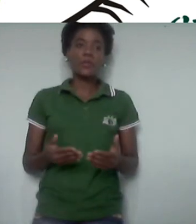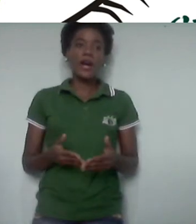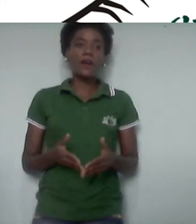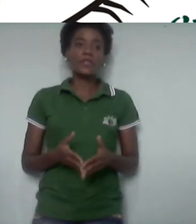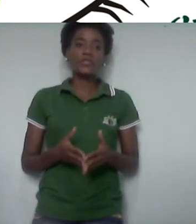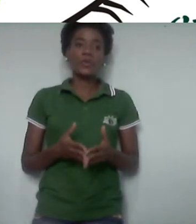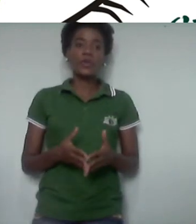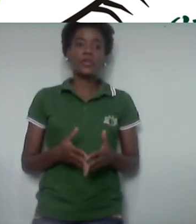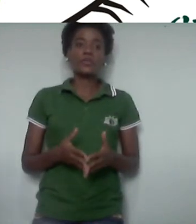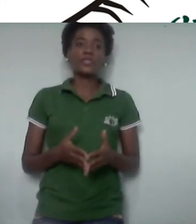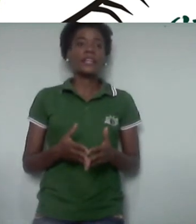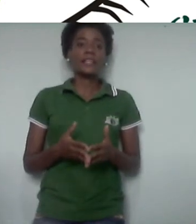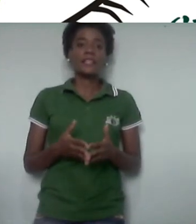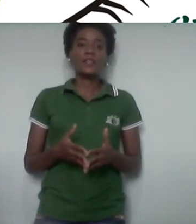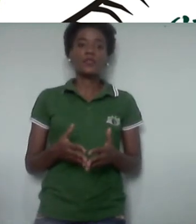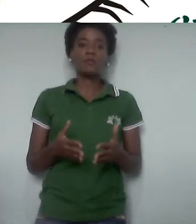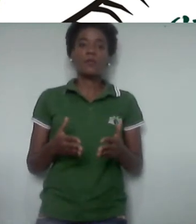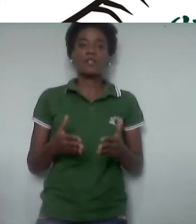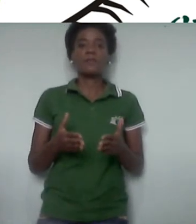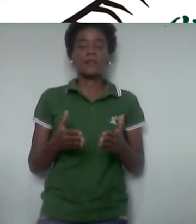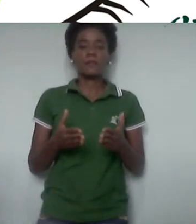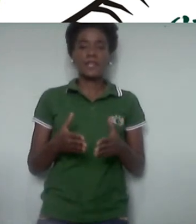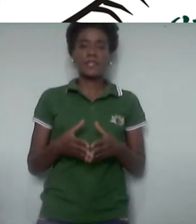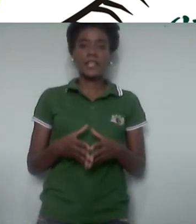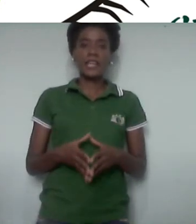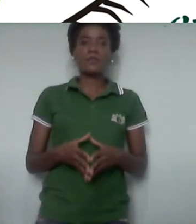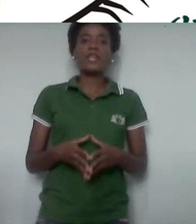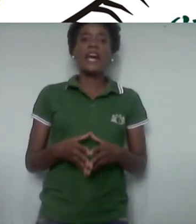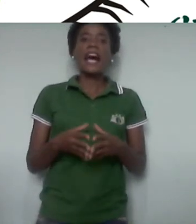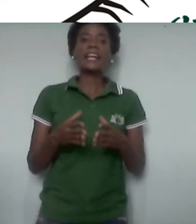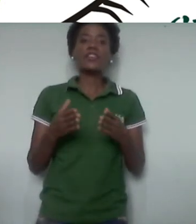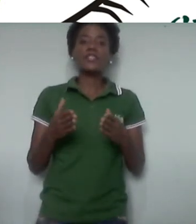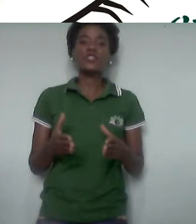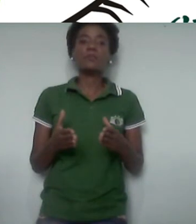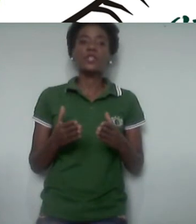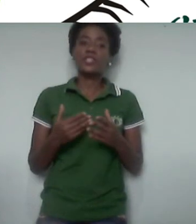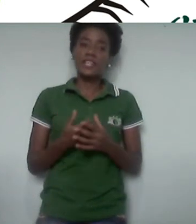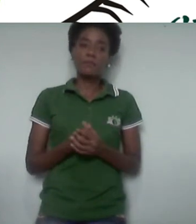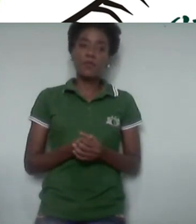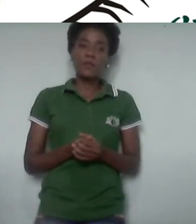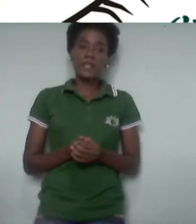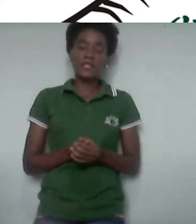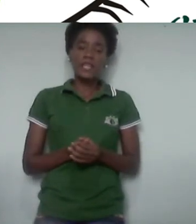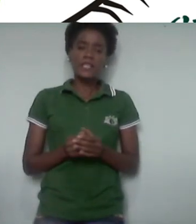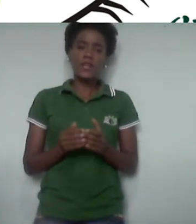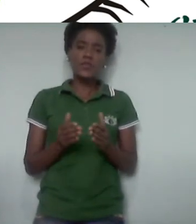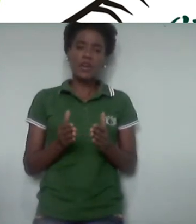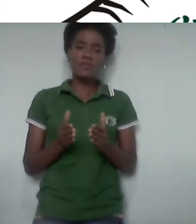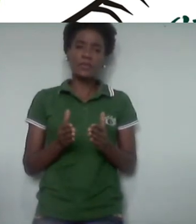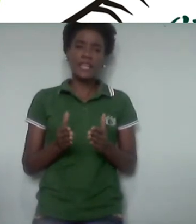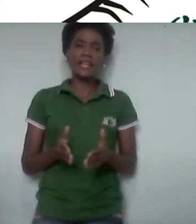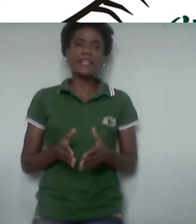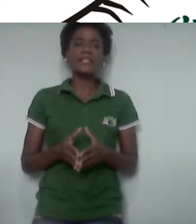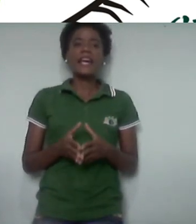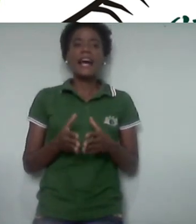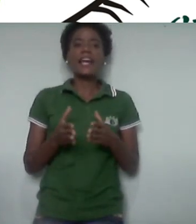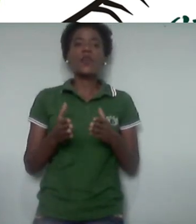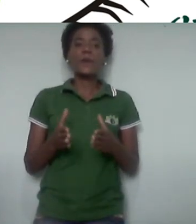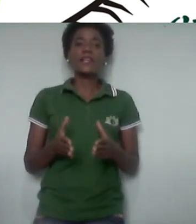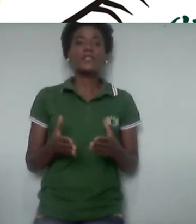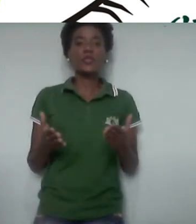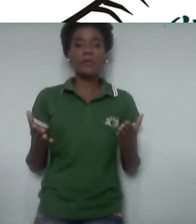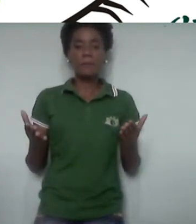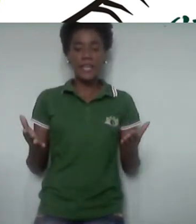cenário atual histórico de degradação dos biomas brasileiros, a adoção de políticas públicas, não só voltadas